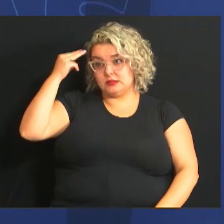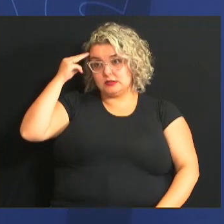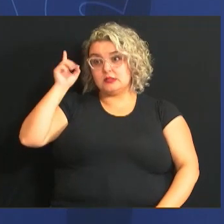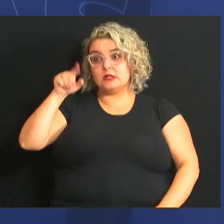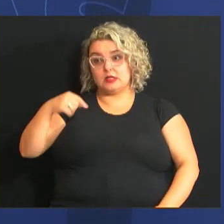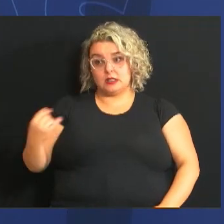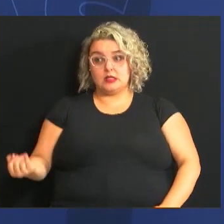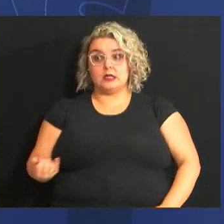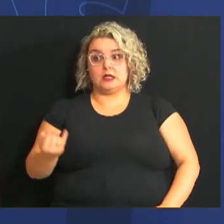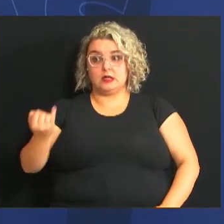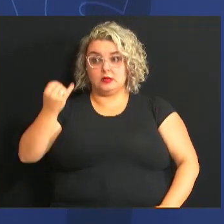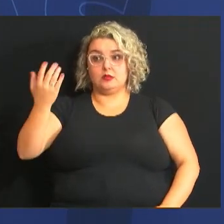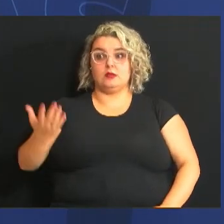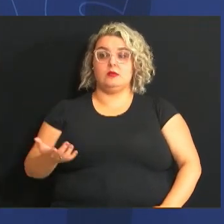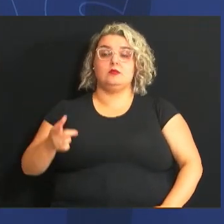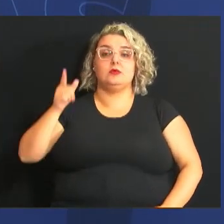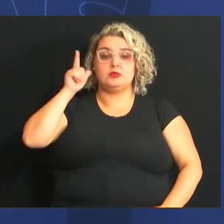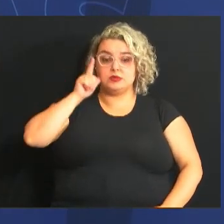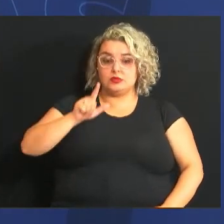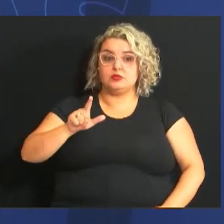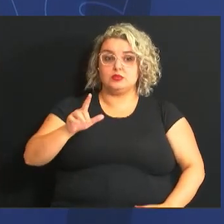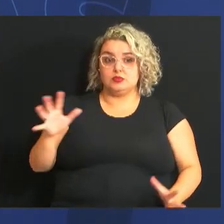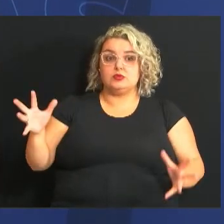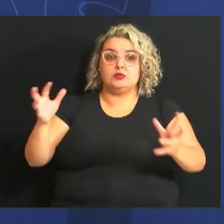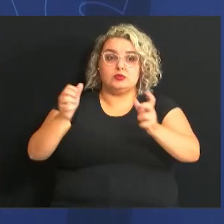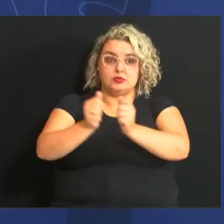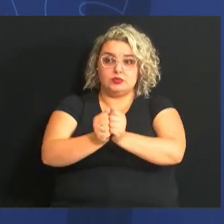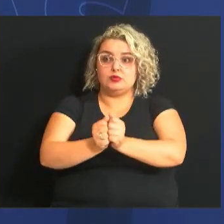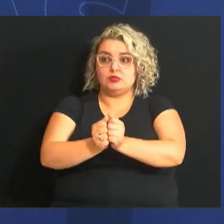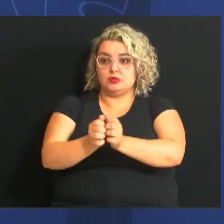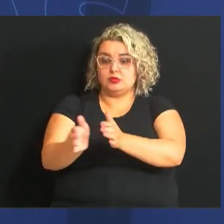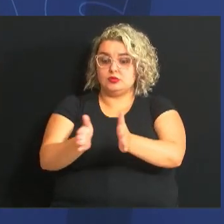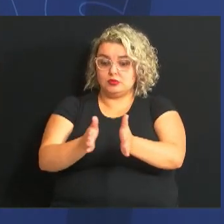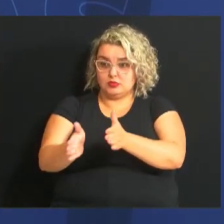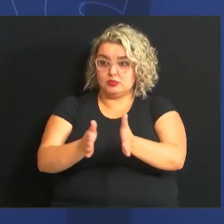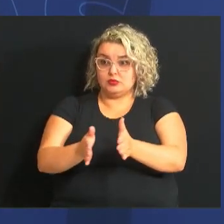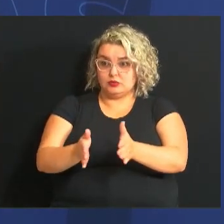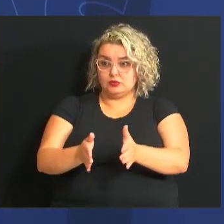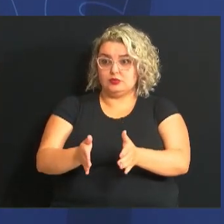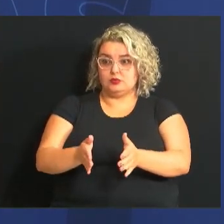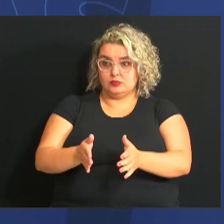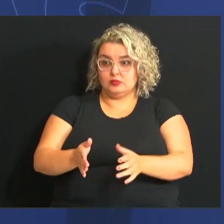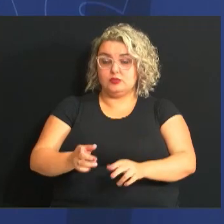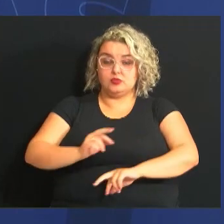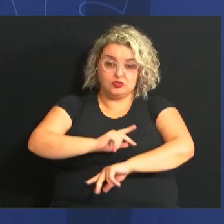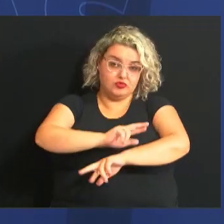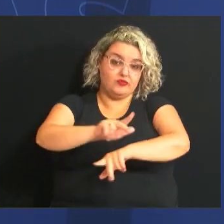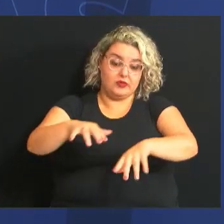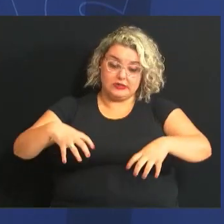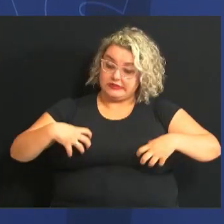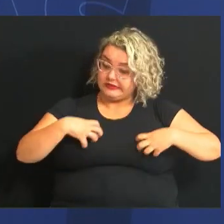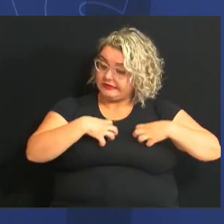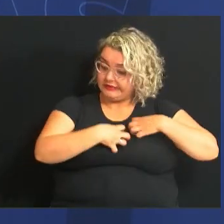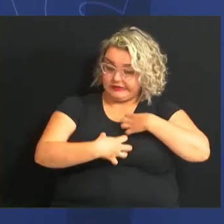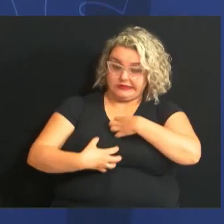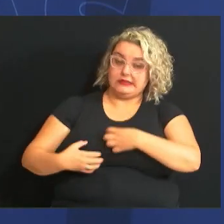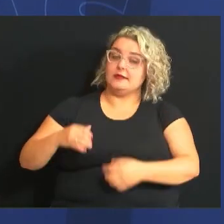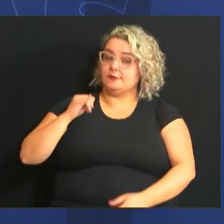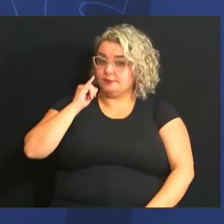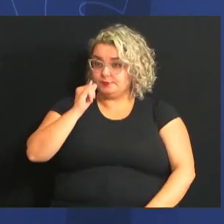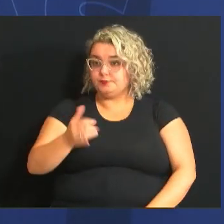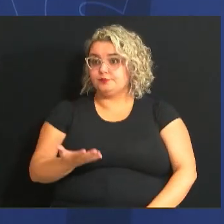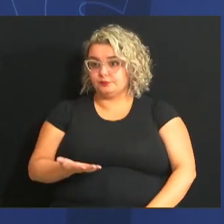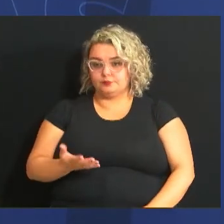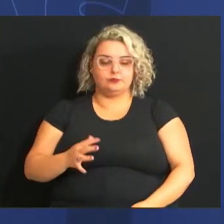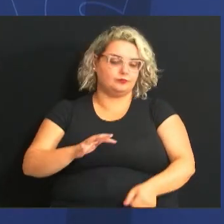né? Você conseguiu reunir aí num período de muitas aflições que você citou, de